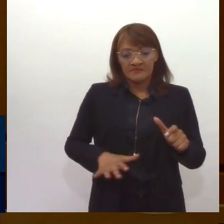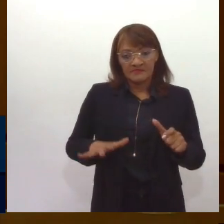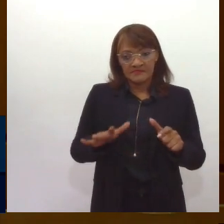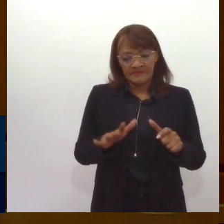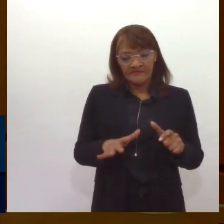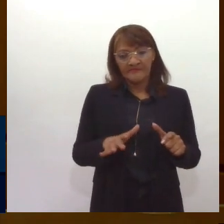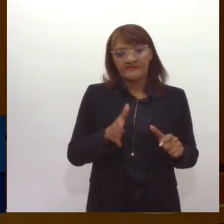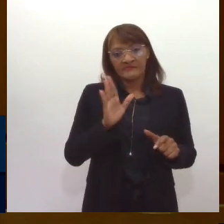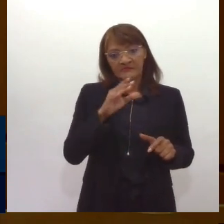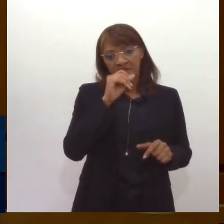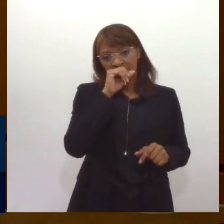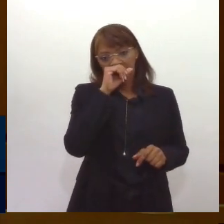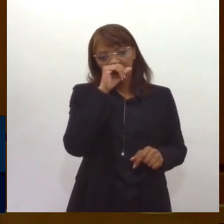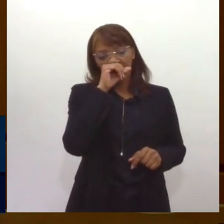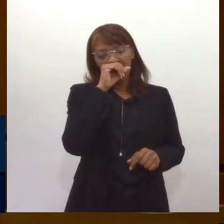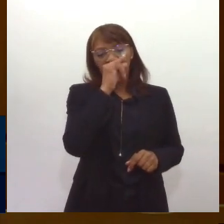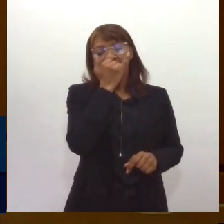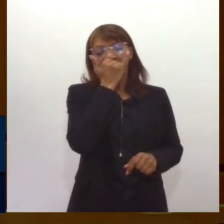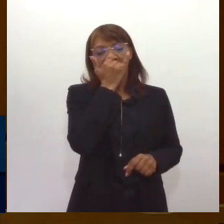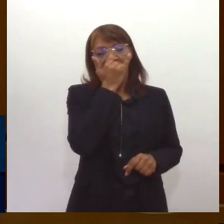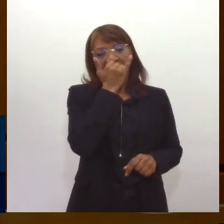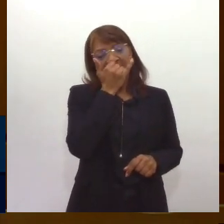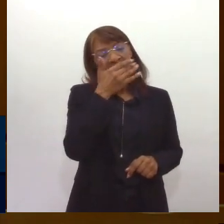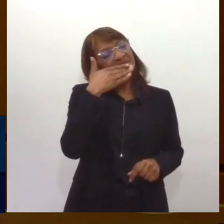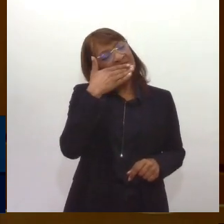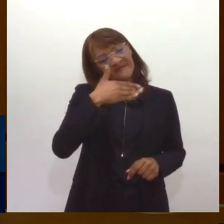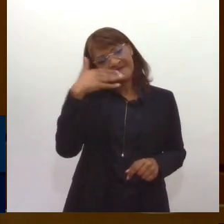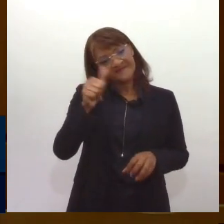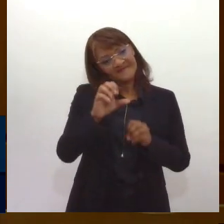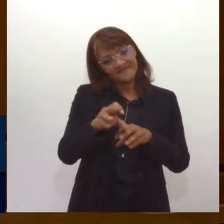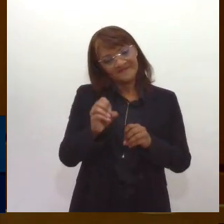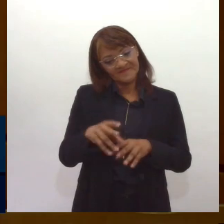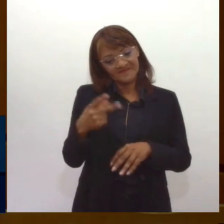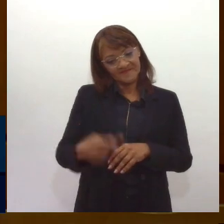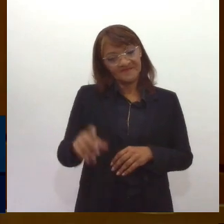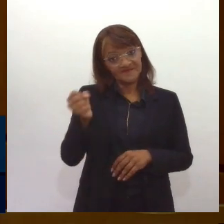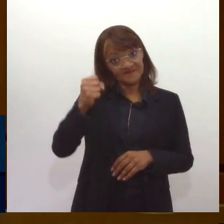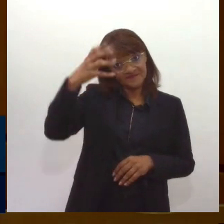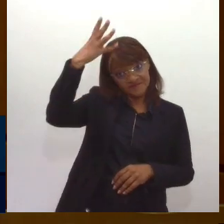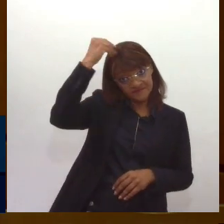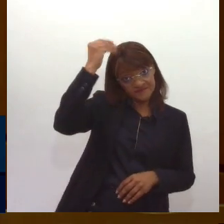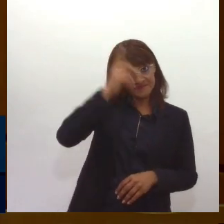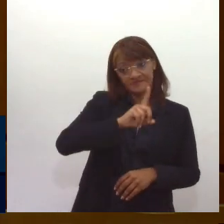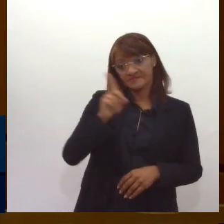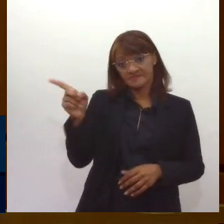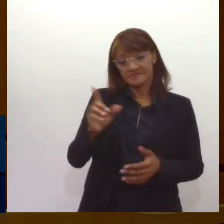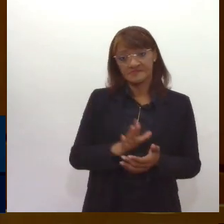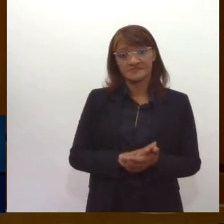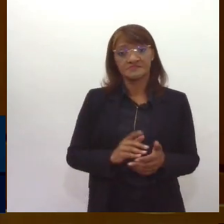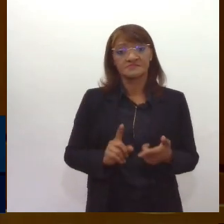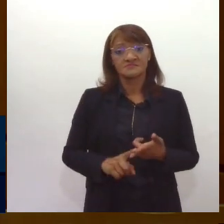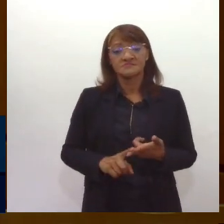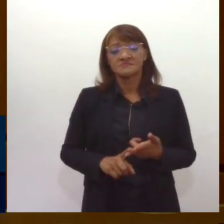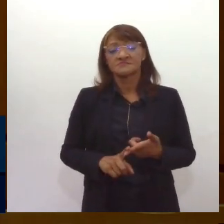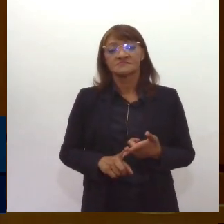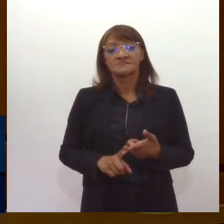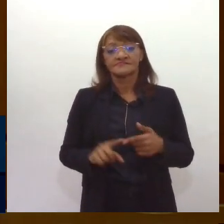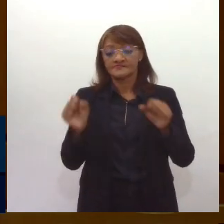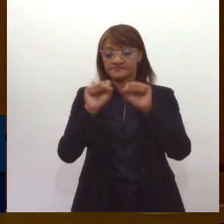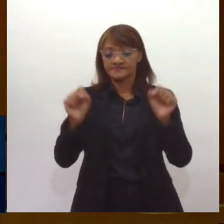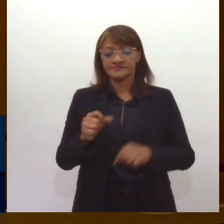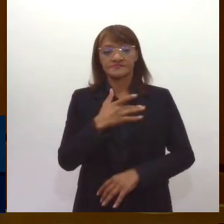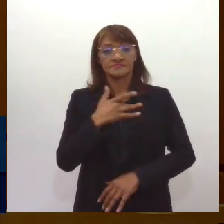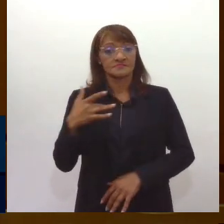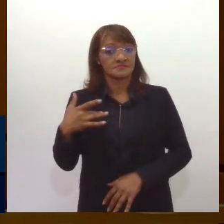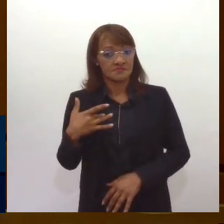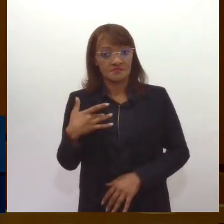educação do estado de Sergipe, que é a educação de São Cristóvão, oferecendo um serviço de saúde que atenda ao povo, que o de